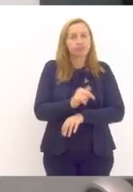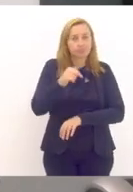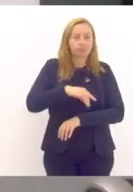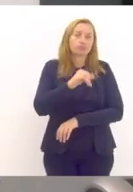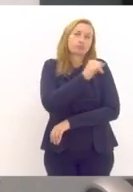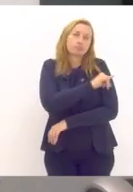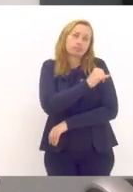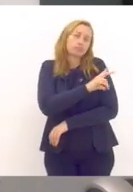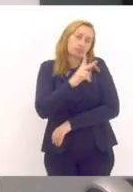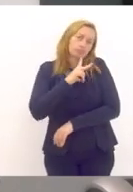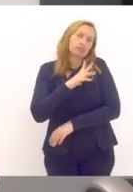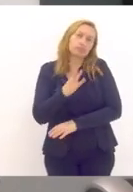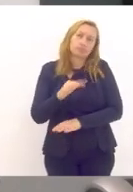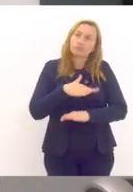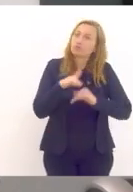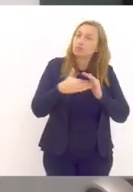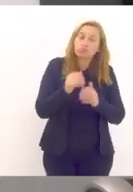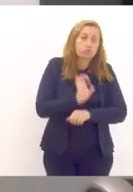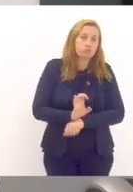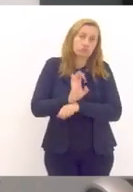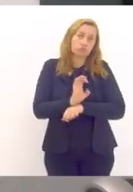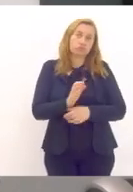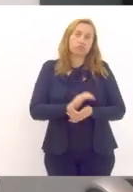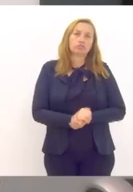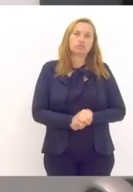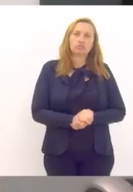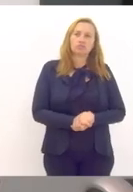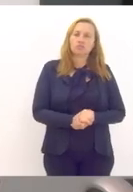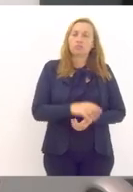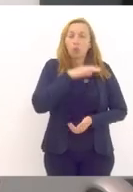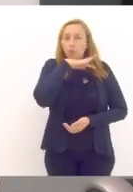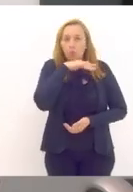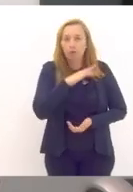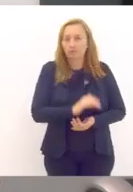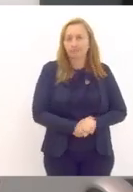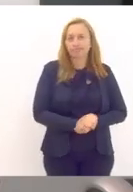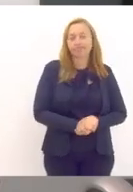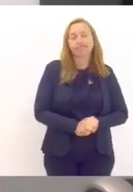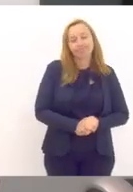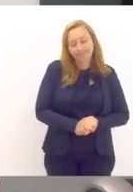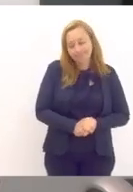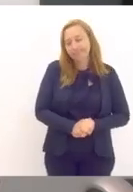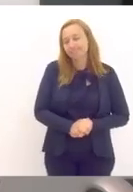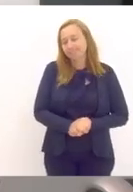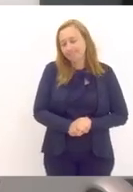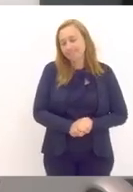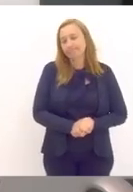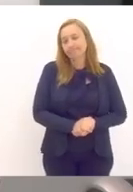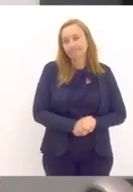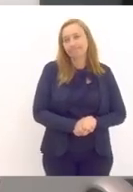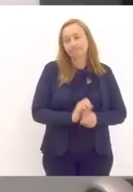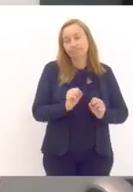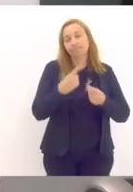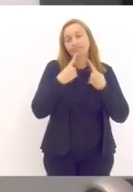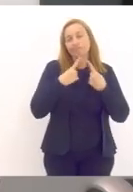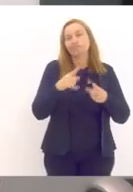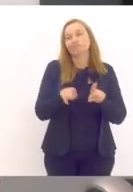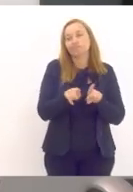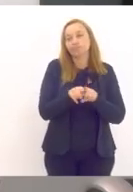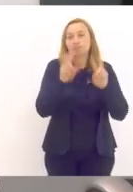Janeiro, particularmente, mas de todos os estados. Foi um desastre. Além de aí pode-se discutir a questão